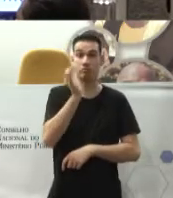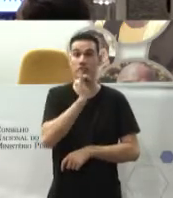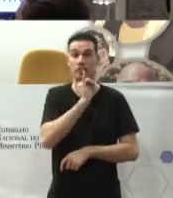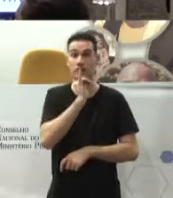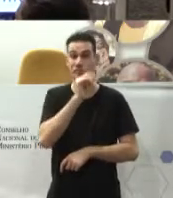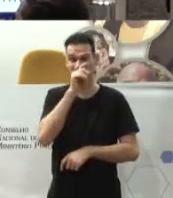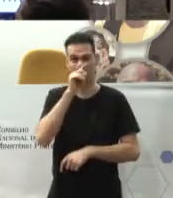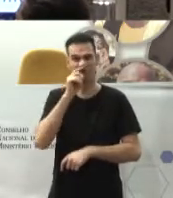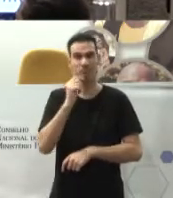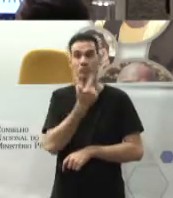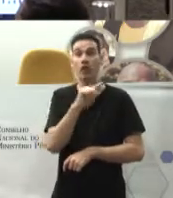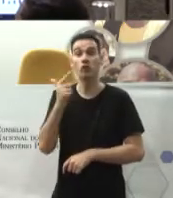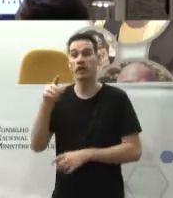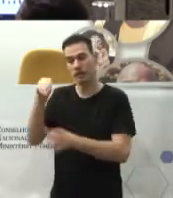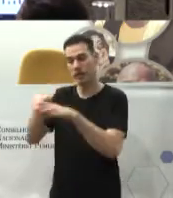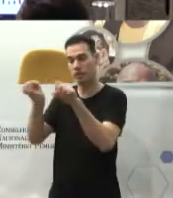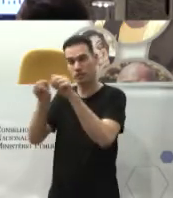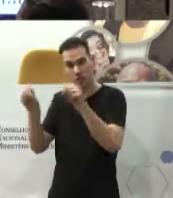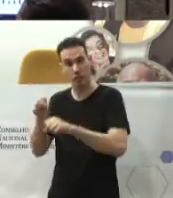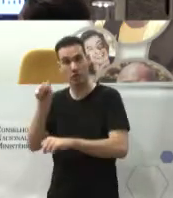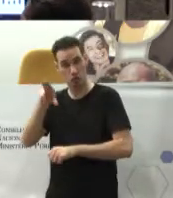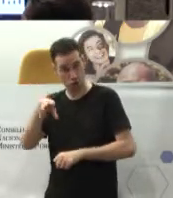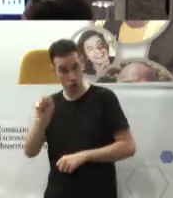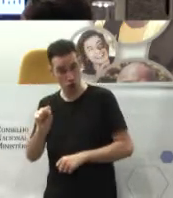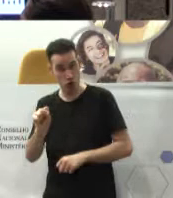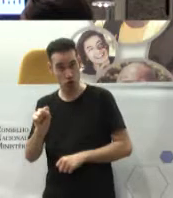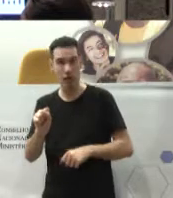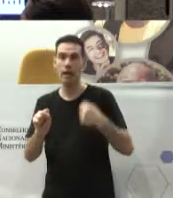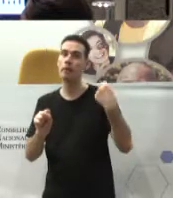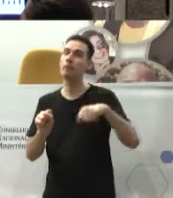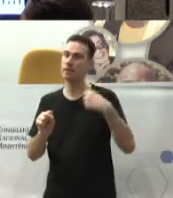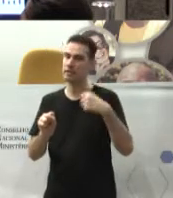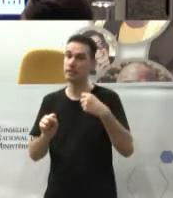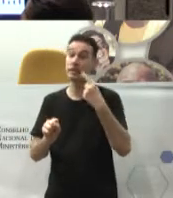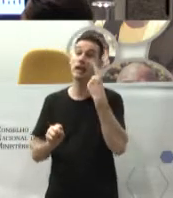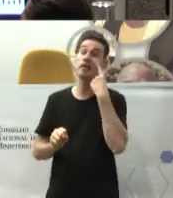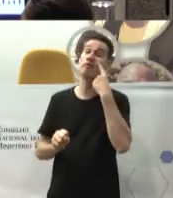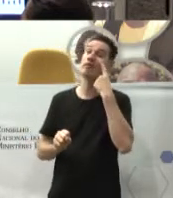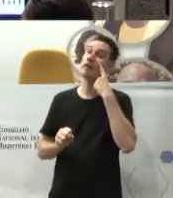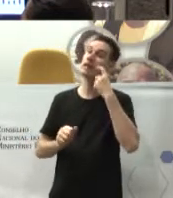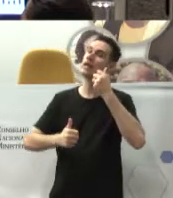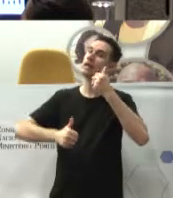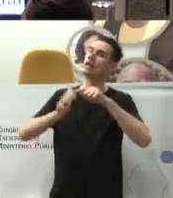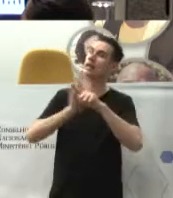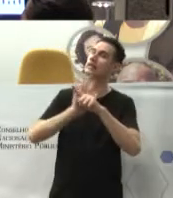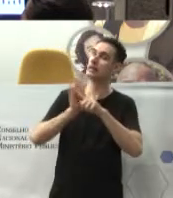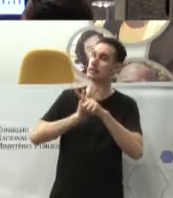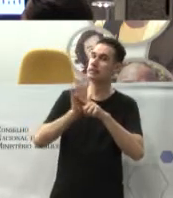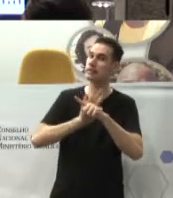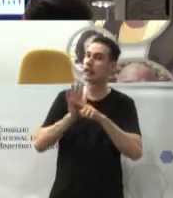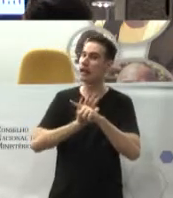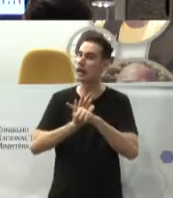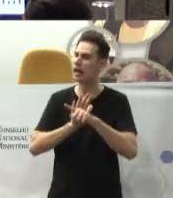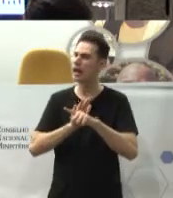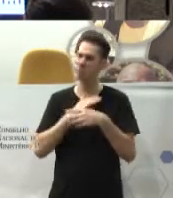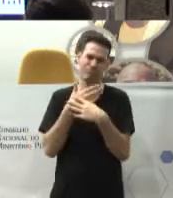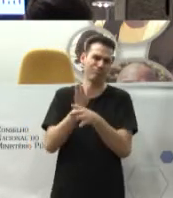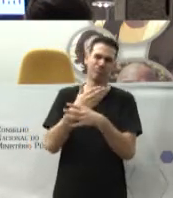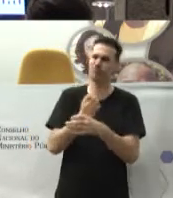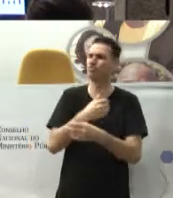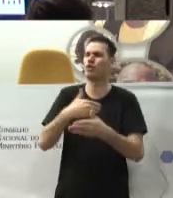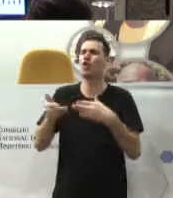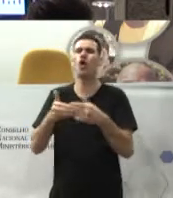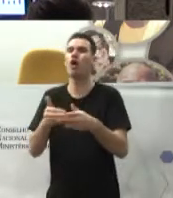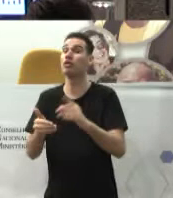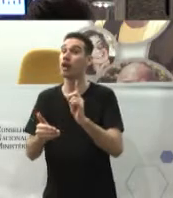está nas linhas de tratamento, isso tem que ser feito de forma criteriosa. É isso que a gente defende. É